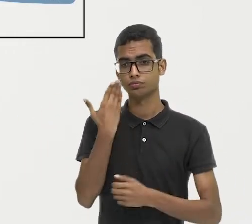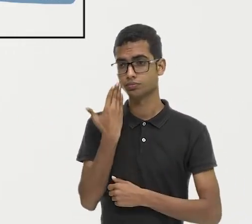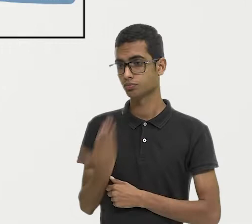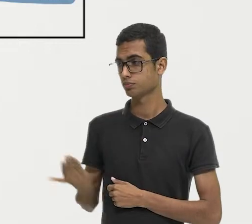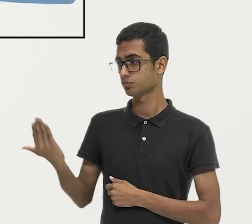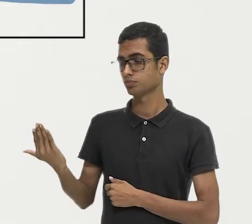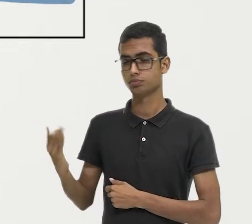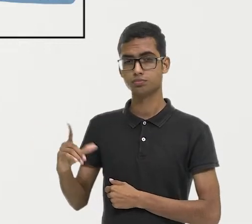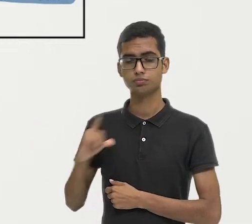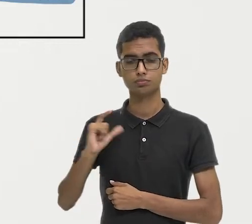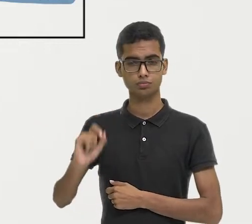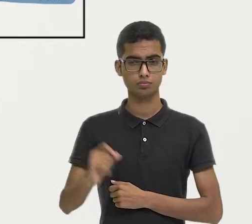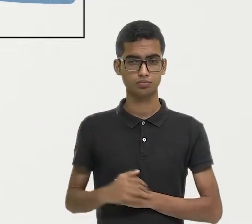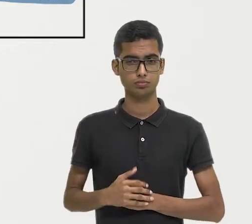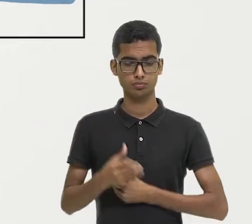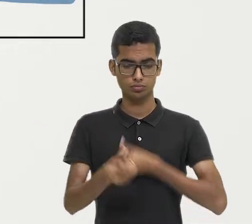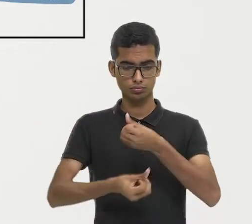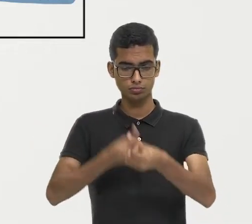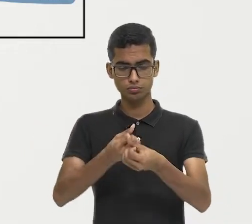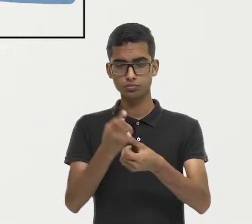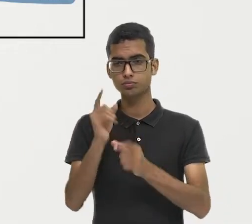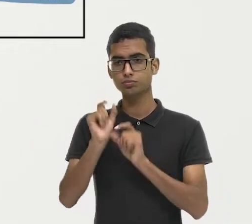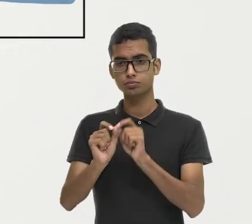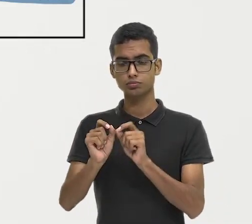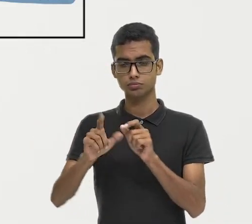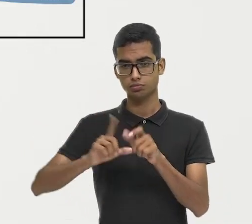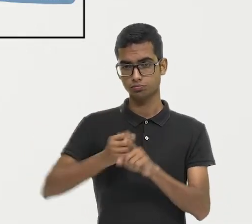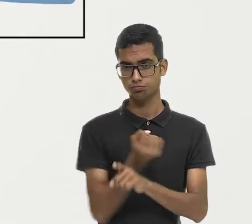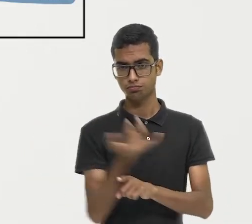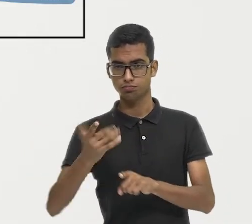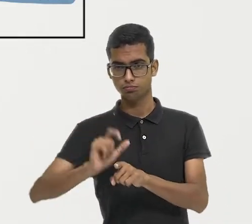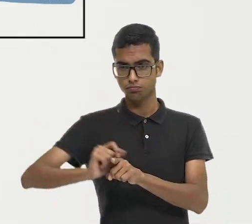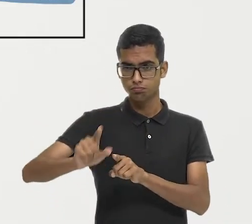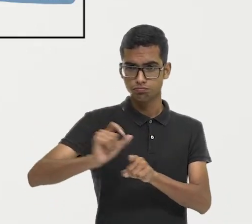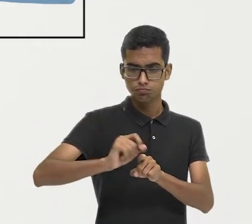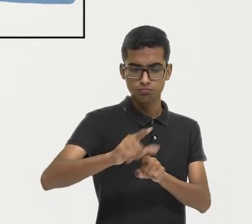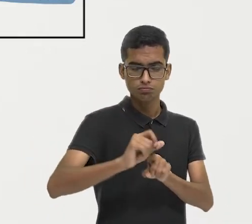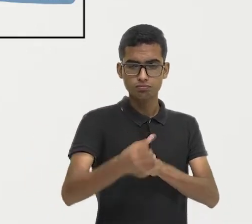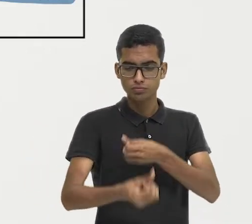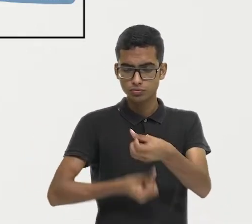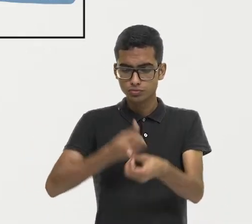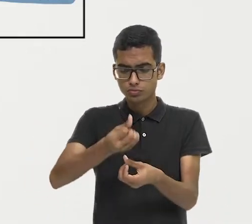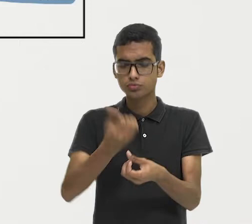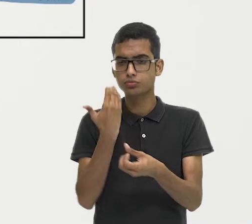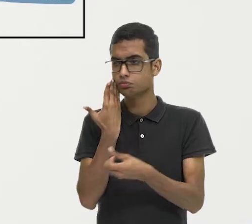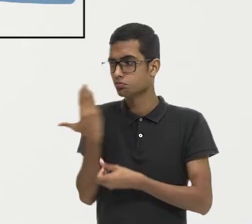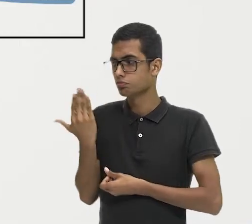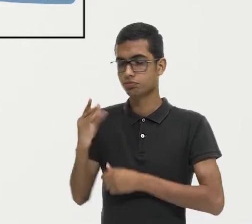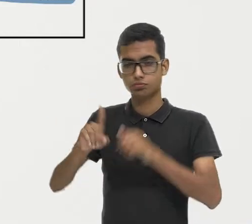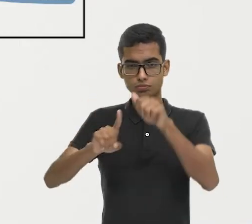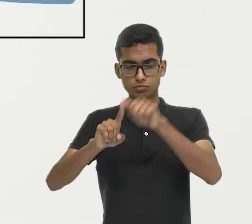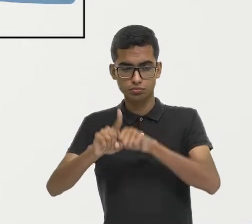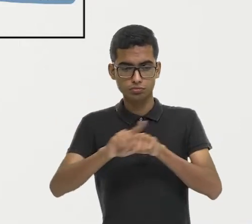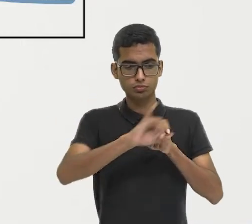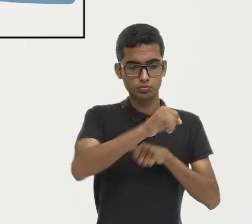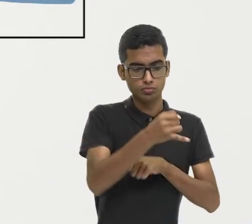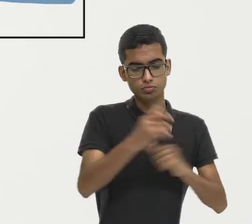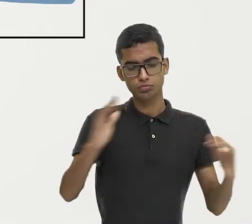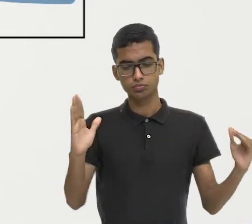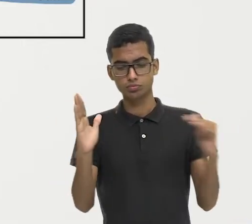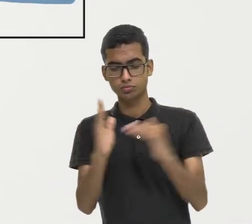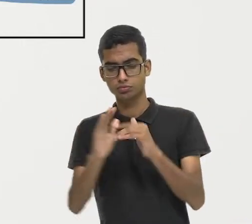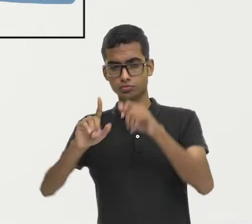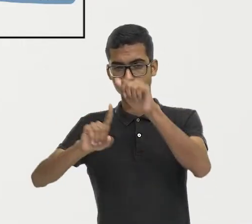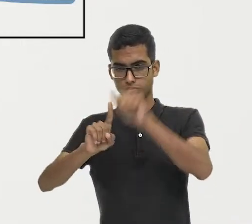locadora, tá? Que ele teve essa quantidade de filmes alugados de janeiro até